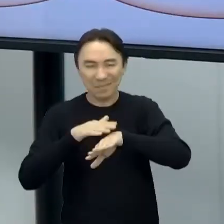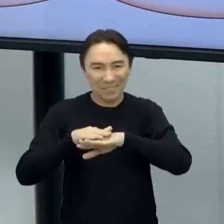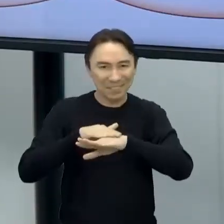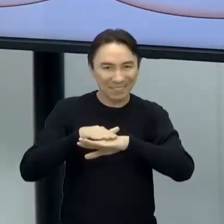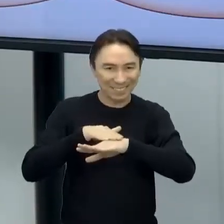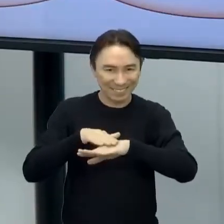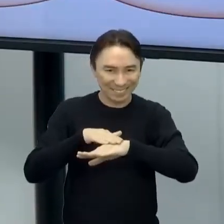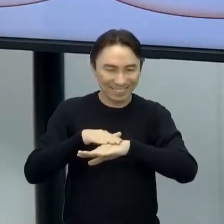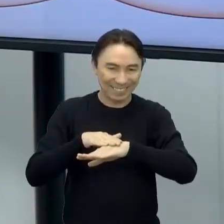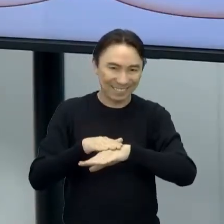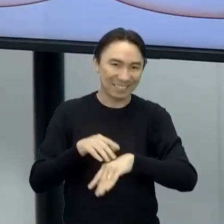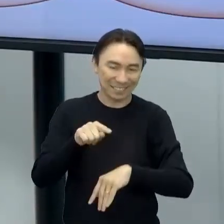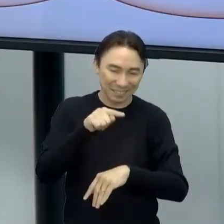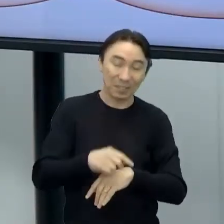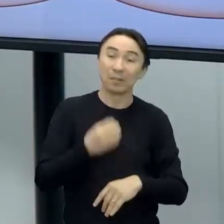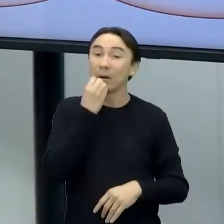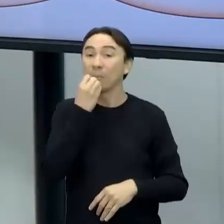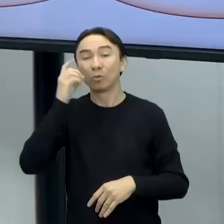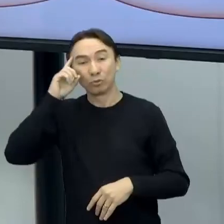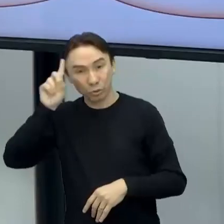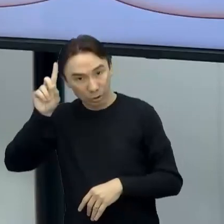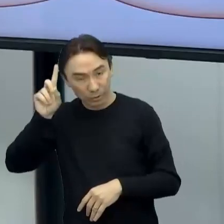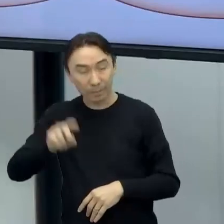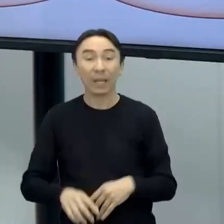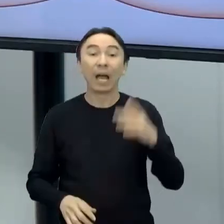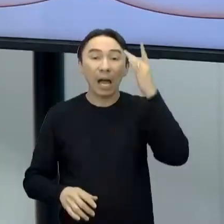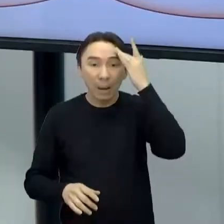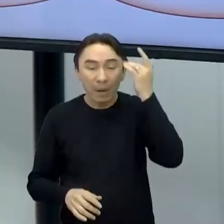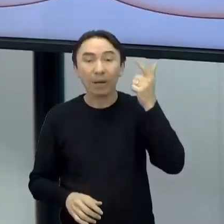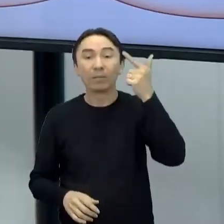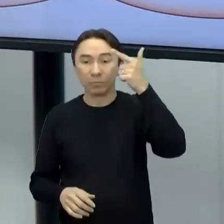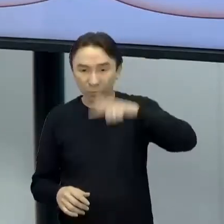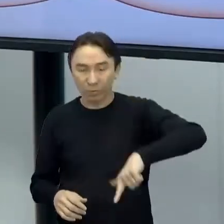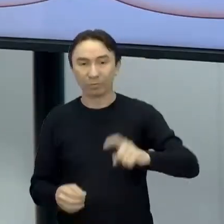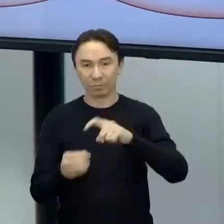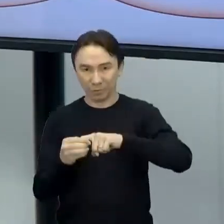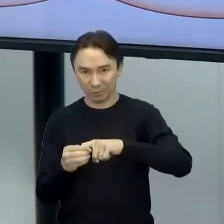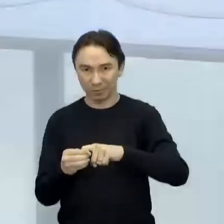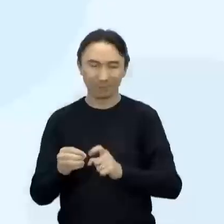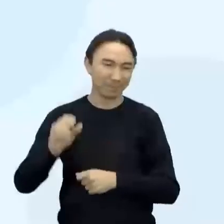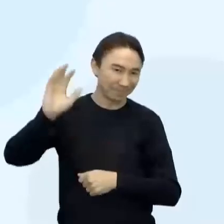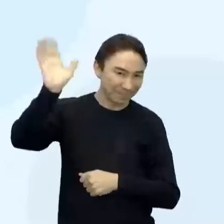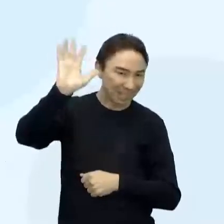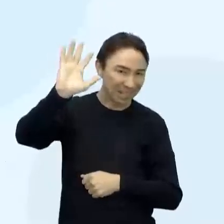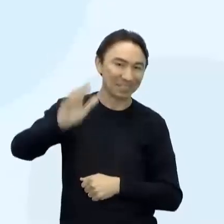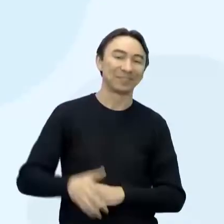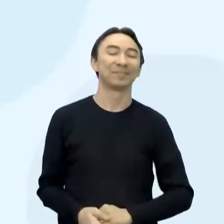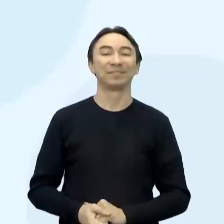bom resto do dia. Eu volto amanhã, tá bom? Beijos, tchau, tchau.